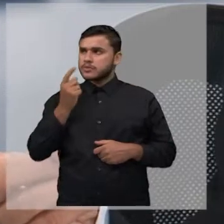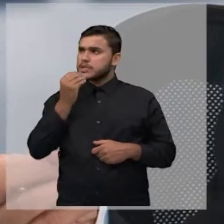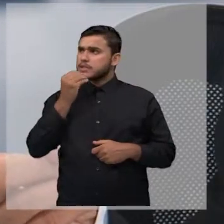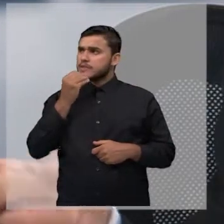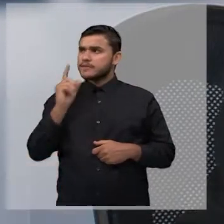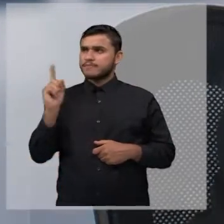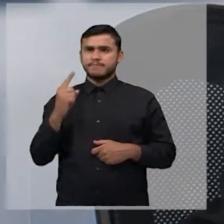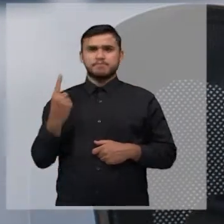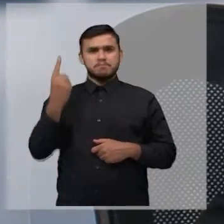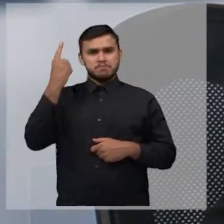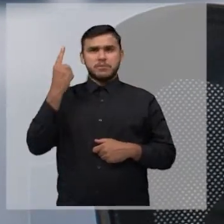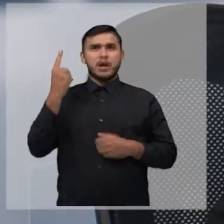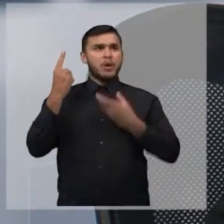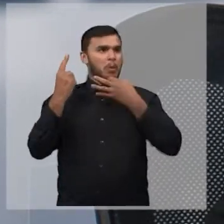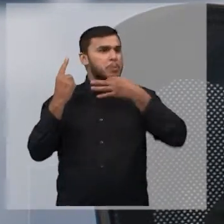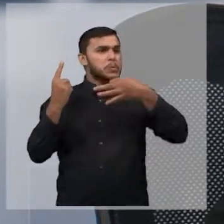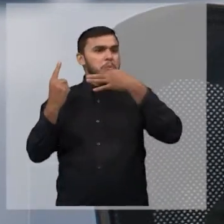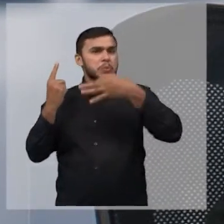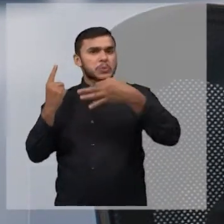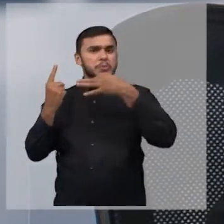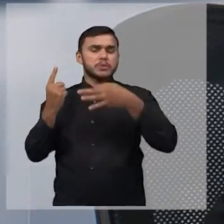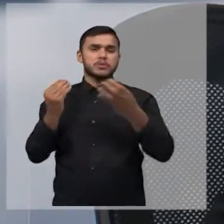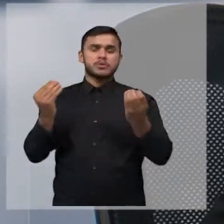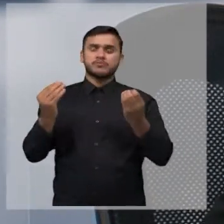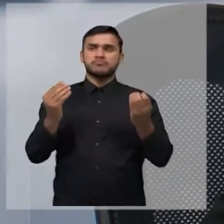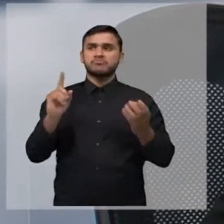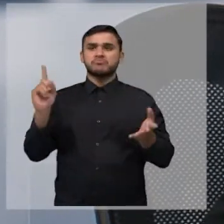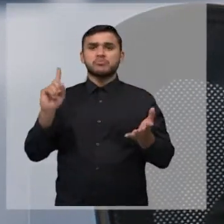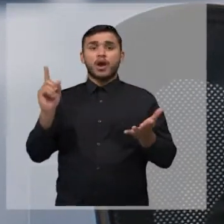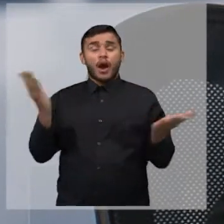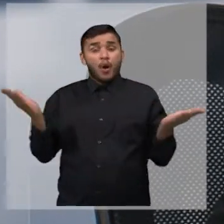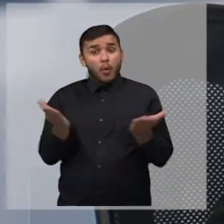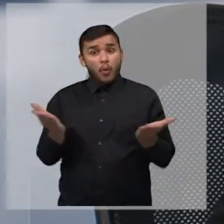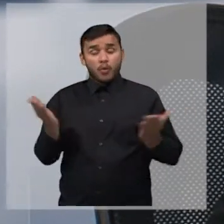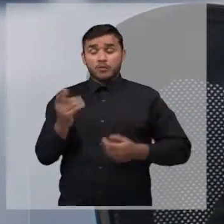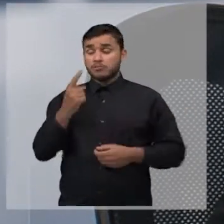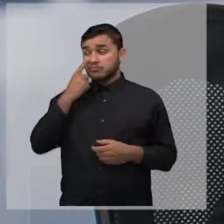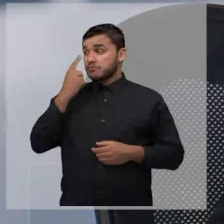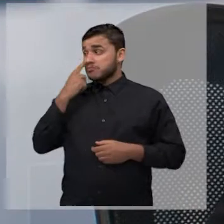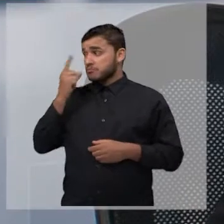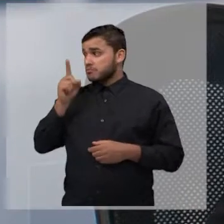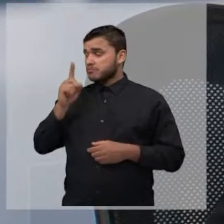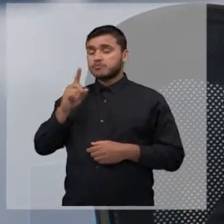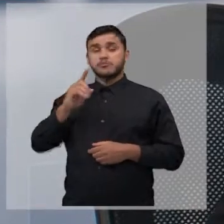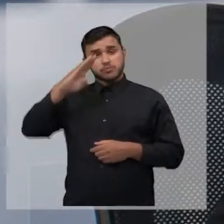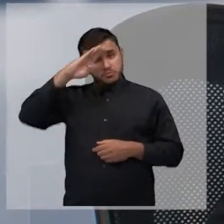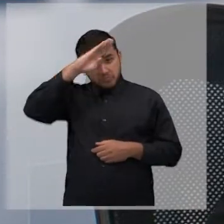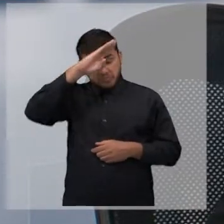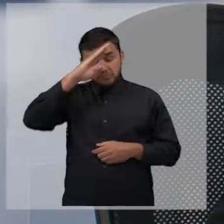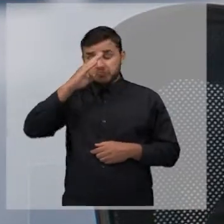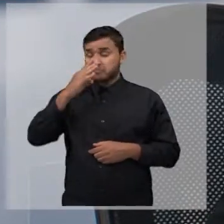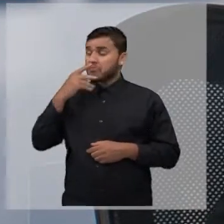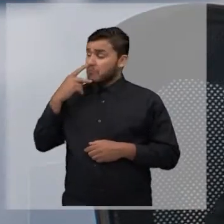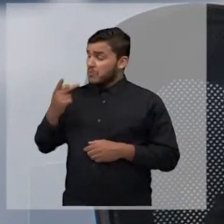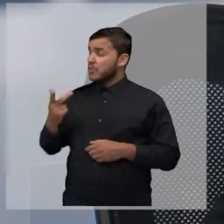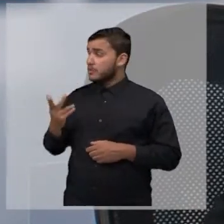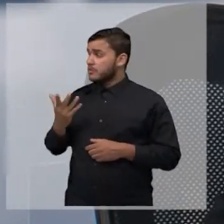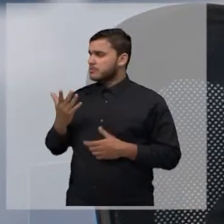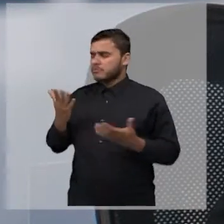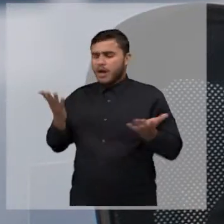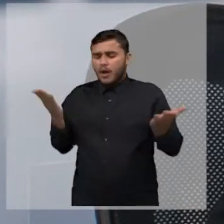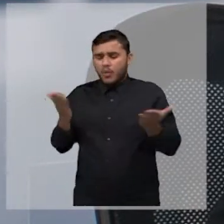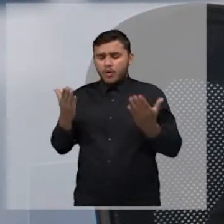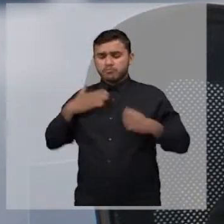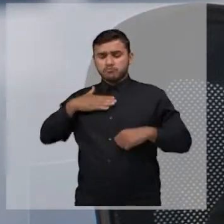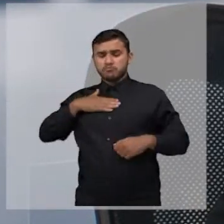fazer, mas está. O que aconteceu? Ele está, na minha avaliação agora, o presidente Jair Messias Bolsonaro, na sua